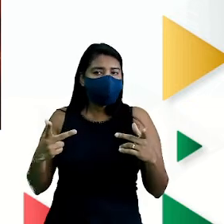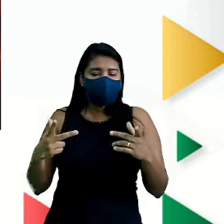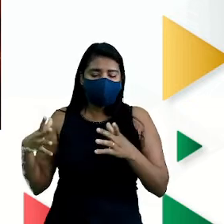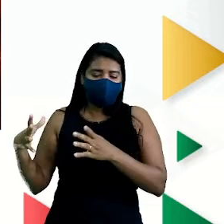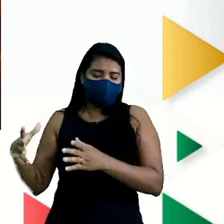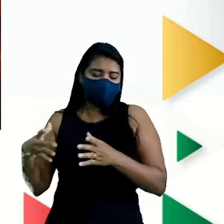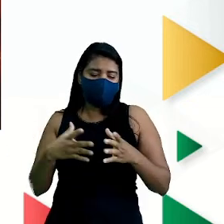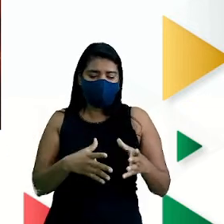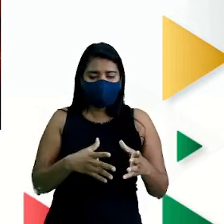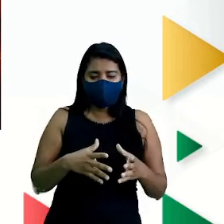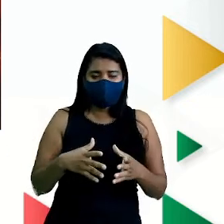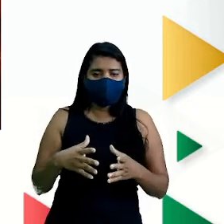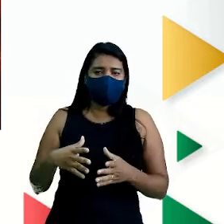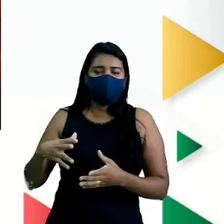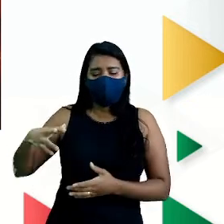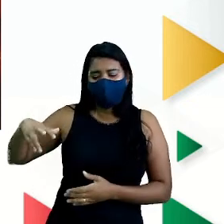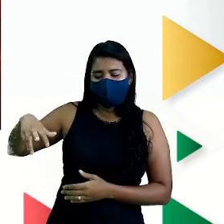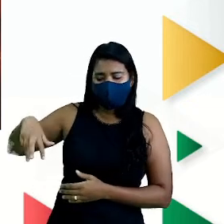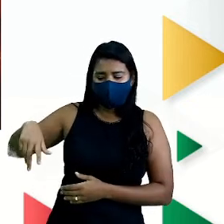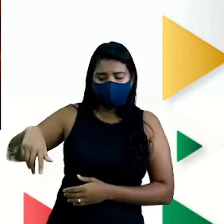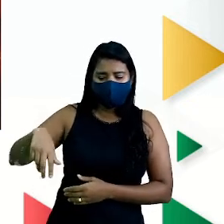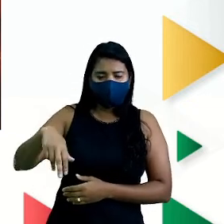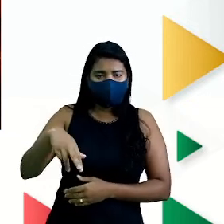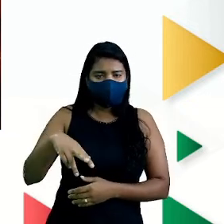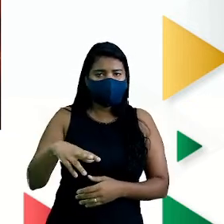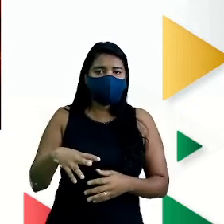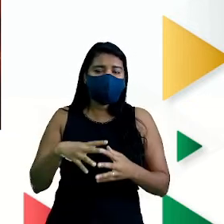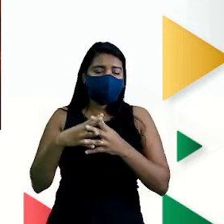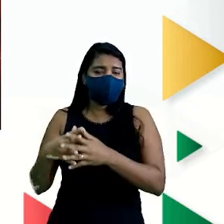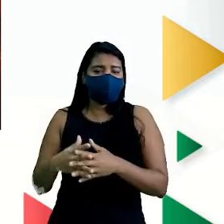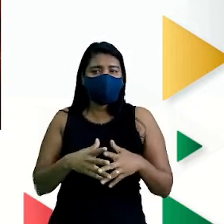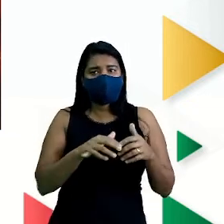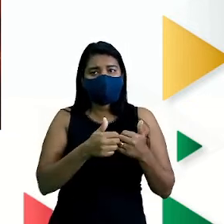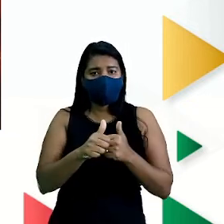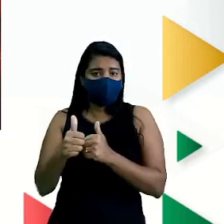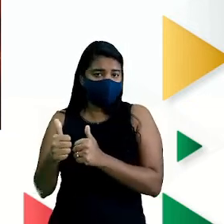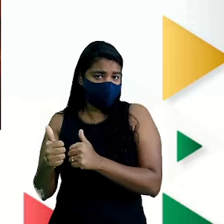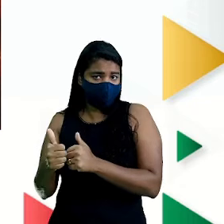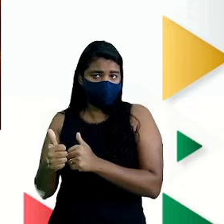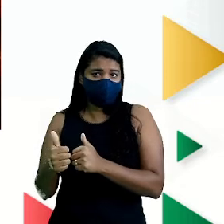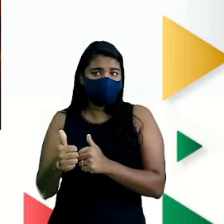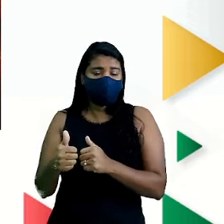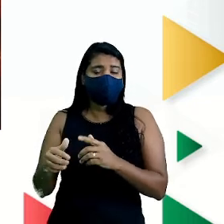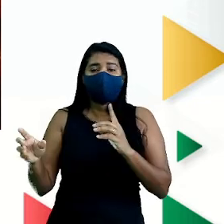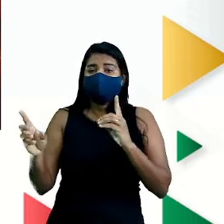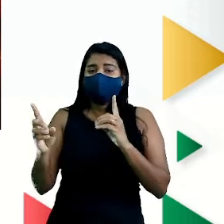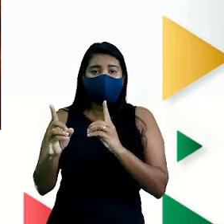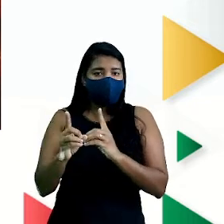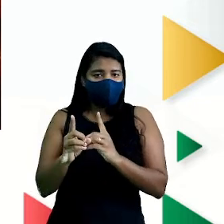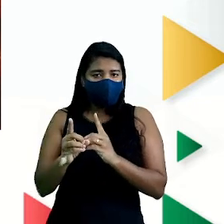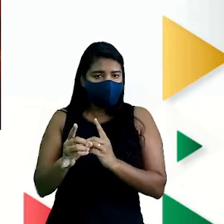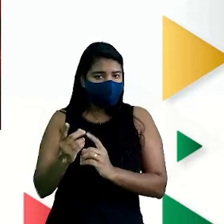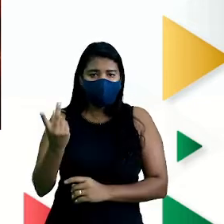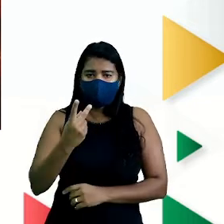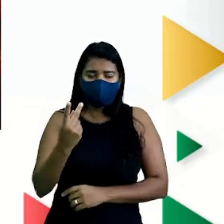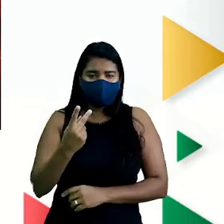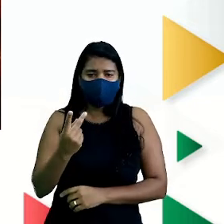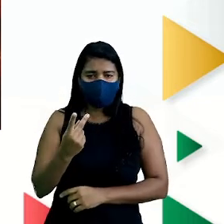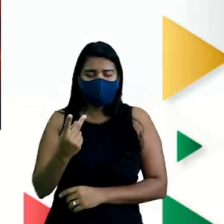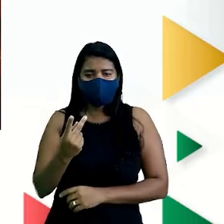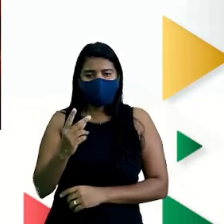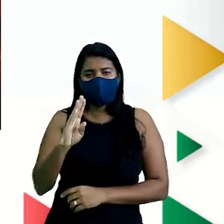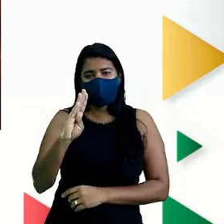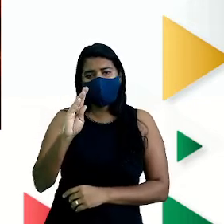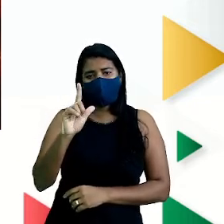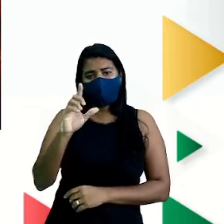passando simultaneamente, né, e pode acontecer de um bloco se encontrar, né, no percurso com